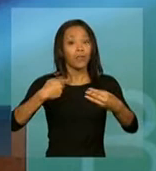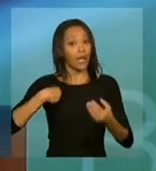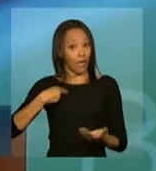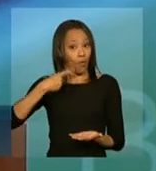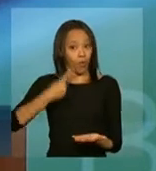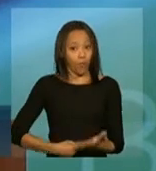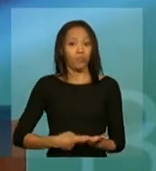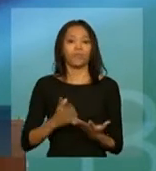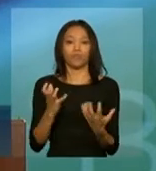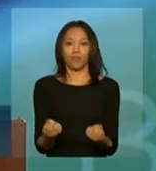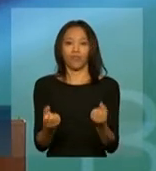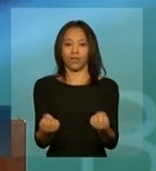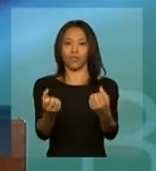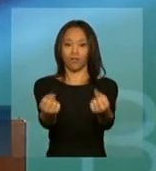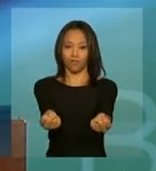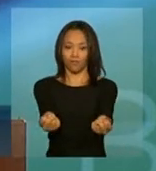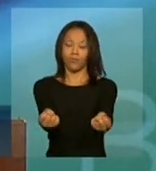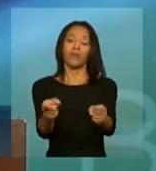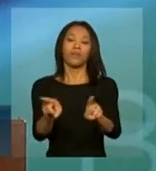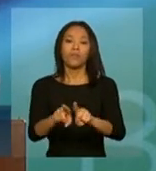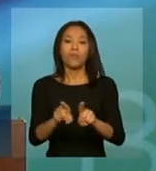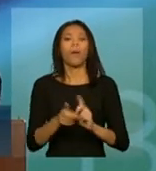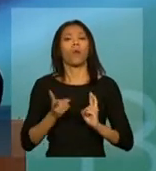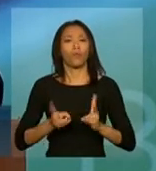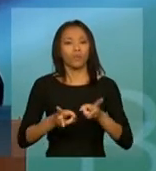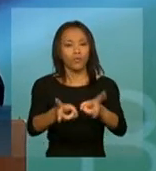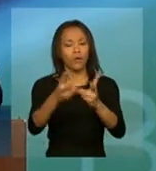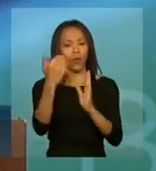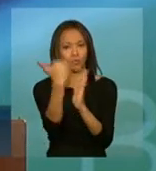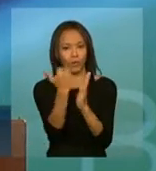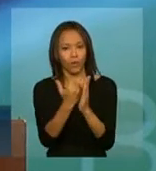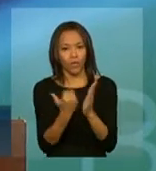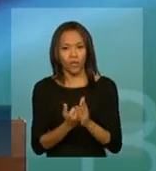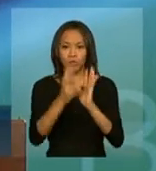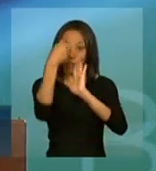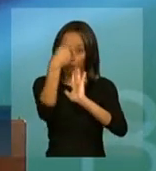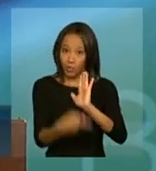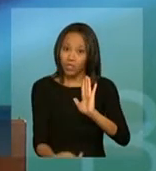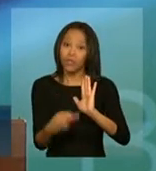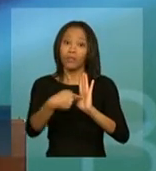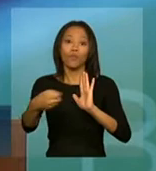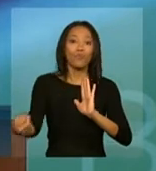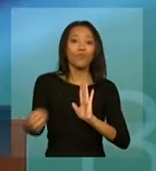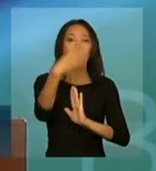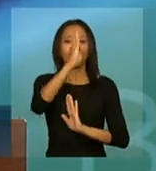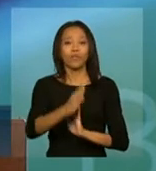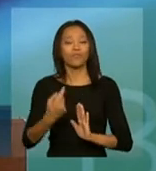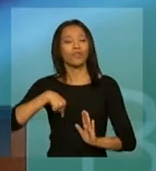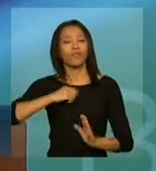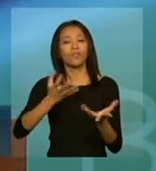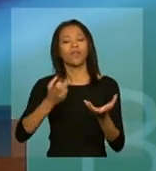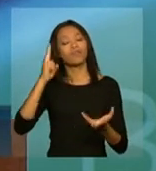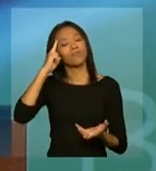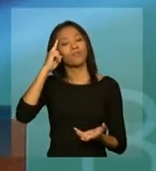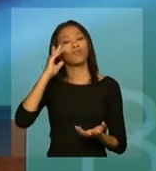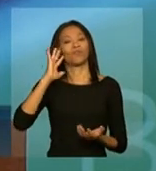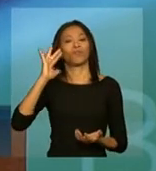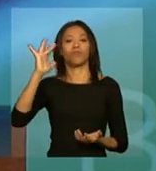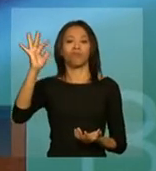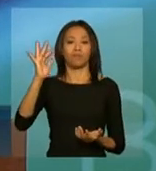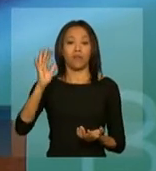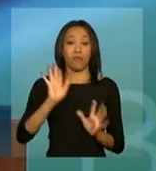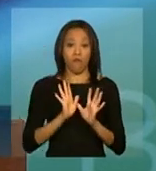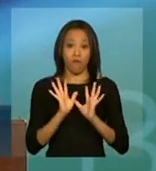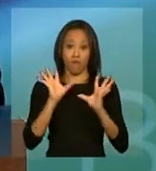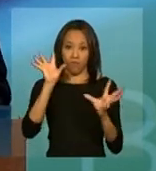que foram assumidos, e para conduzir os programas e projetos que estão construindo um novo Brasil, como todos sonhamos. Para finalizar,